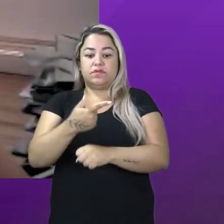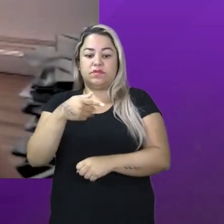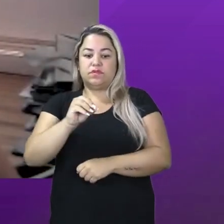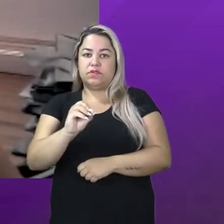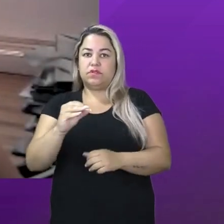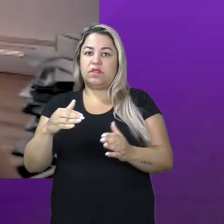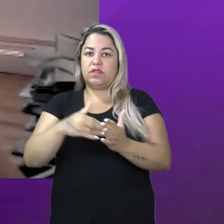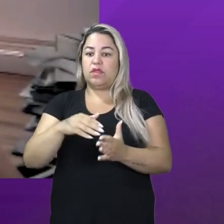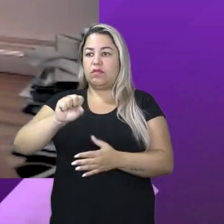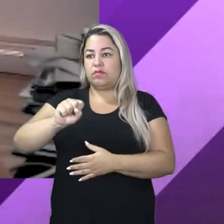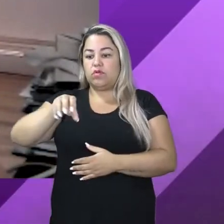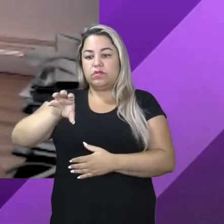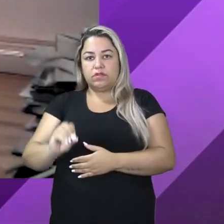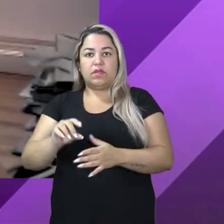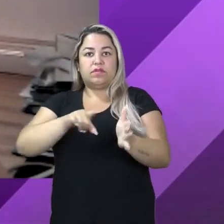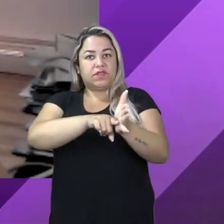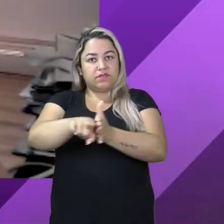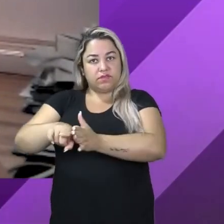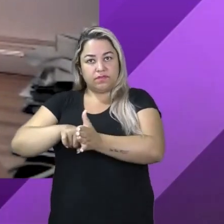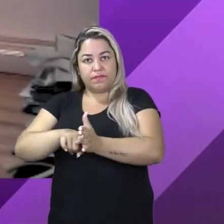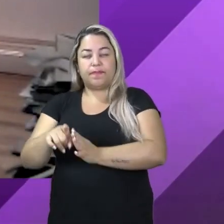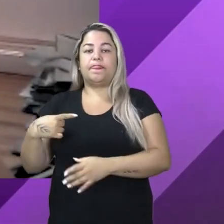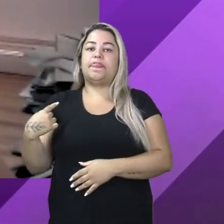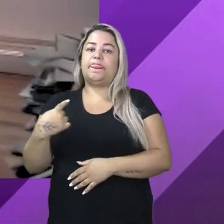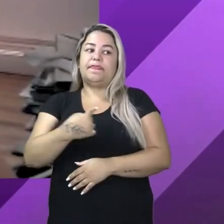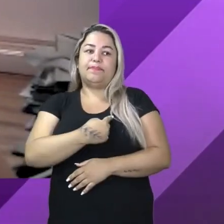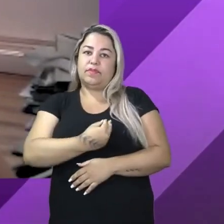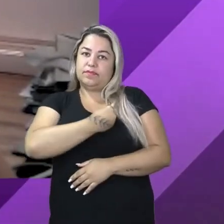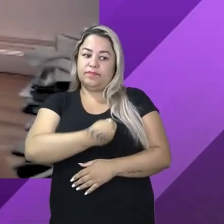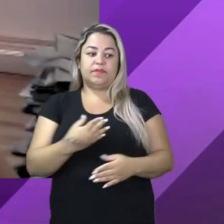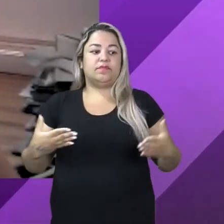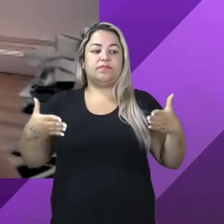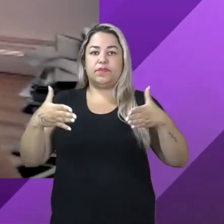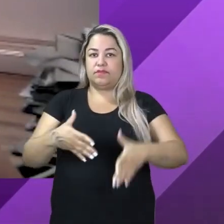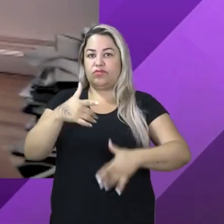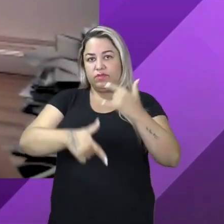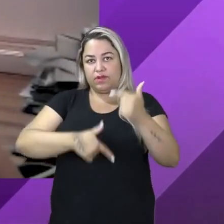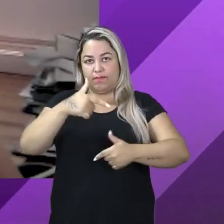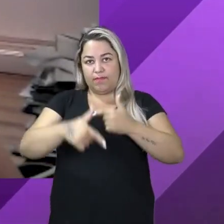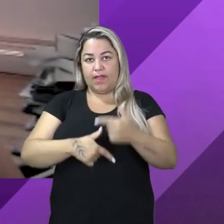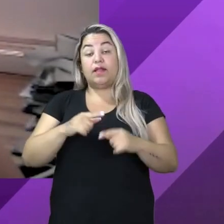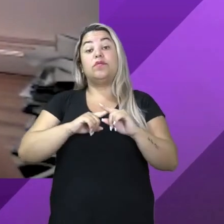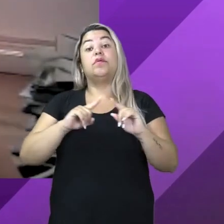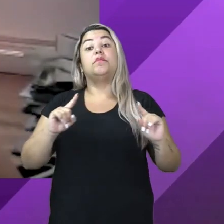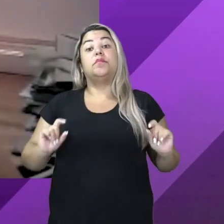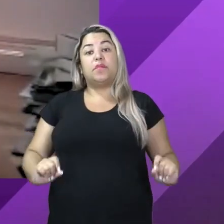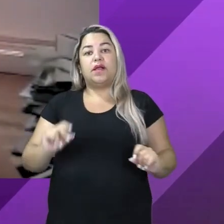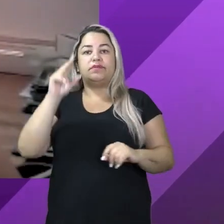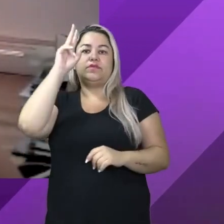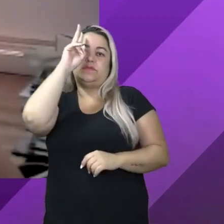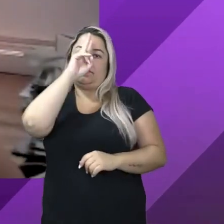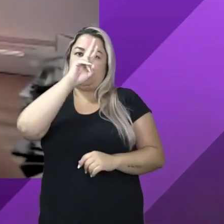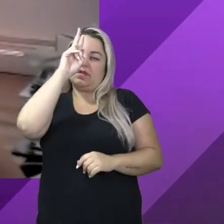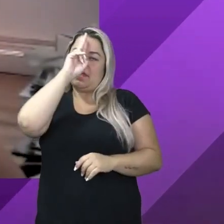80, a ter pesquisas sobre a nossa participação no mercado de trabalho. Mas, historicamente,